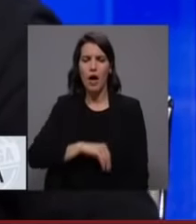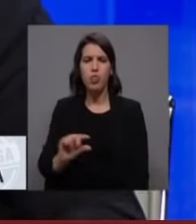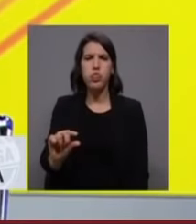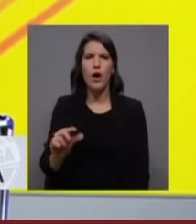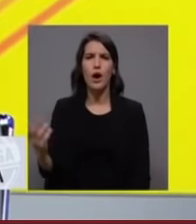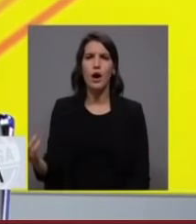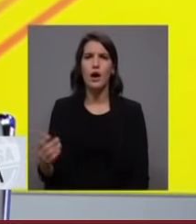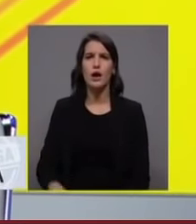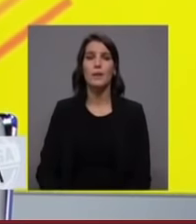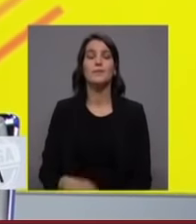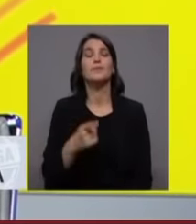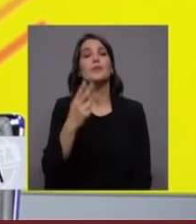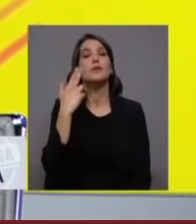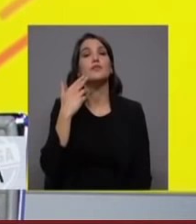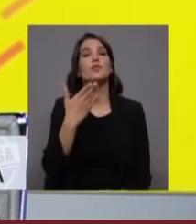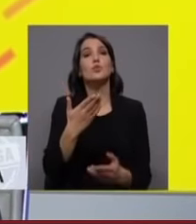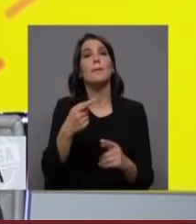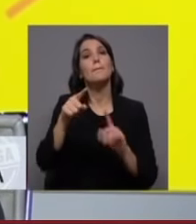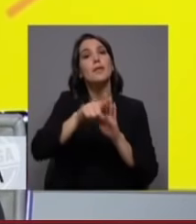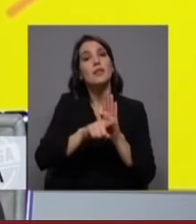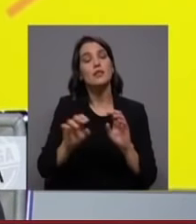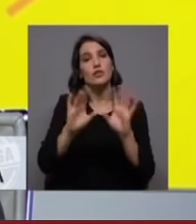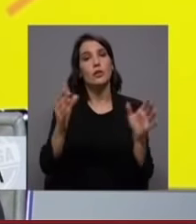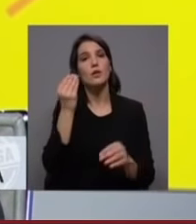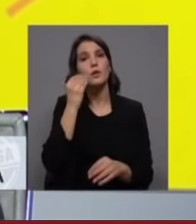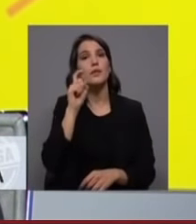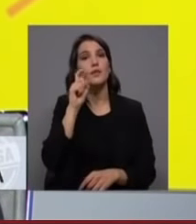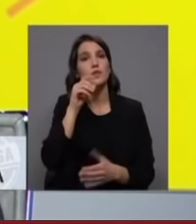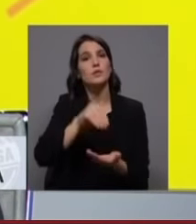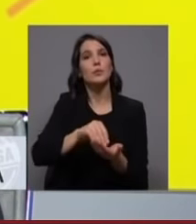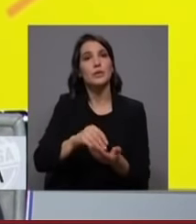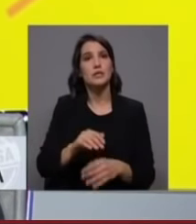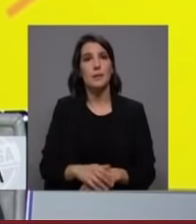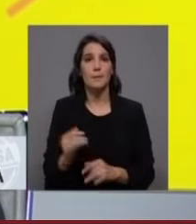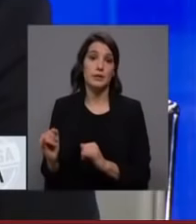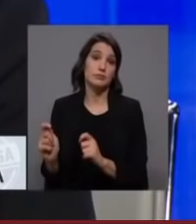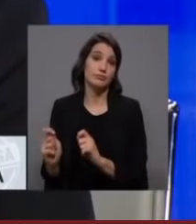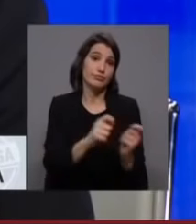concretas para combater a pobreza para passar para dar o direito de resposta também